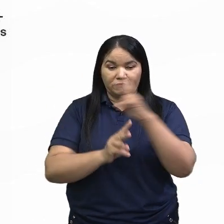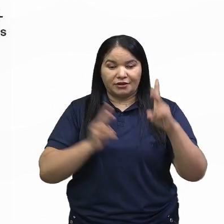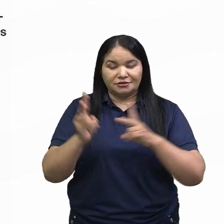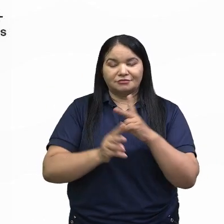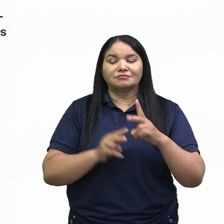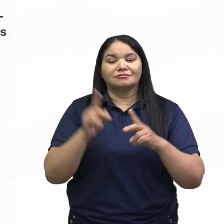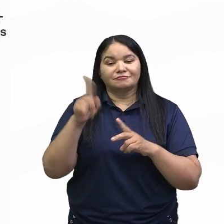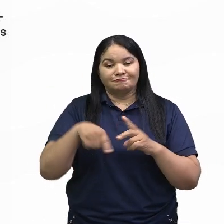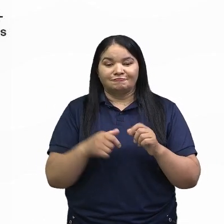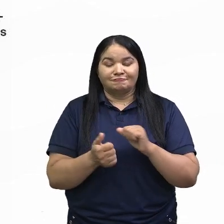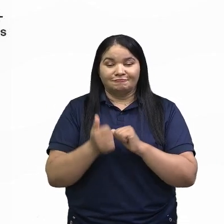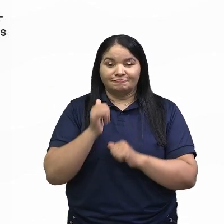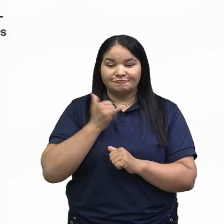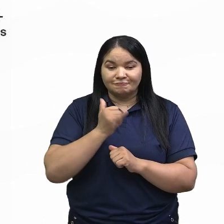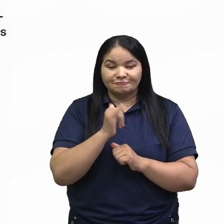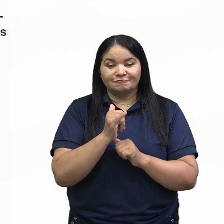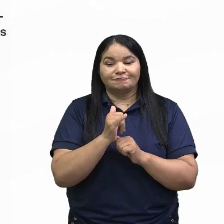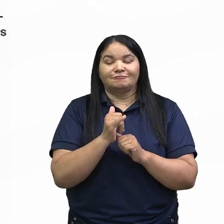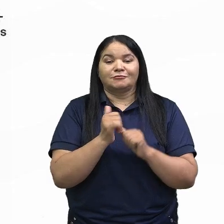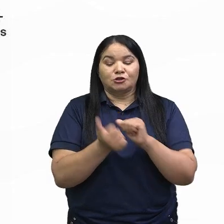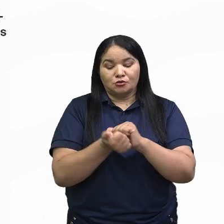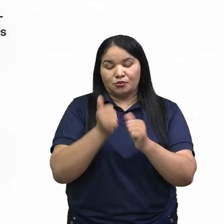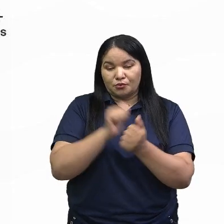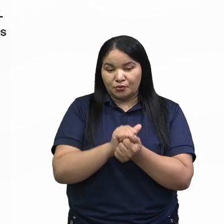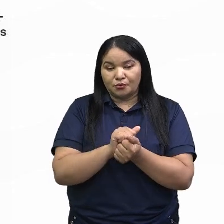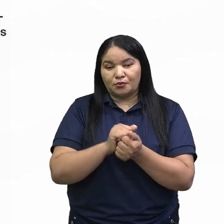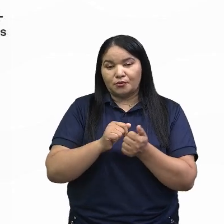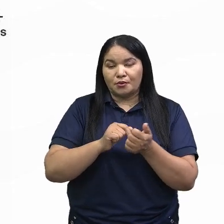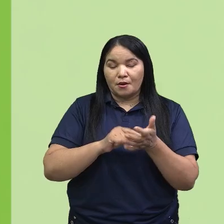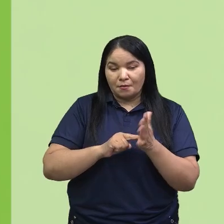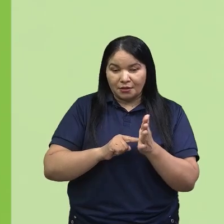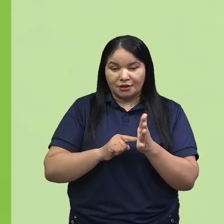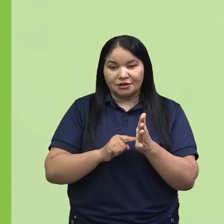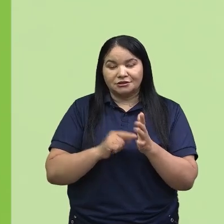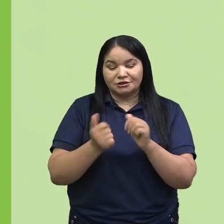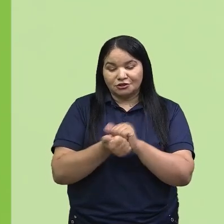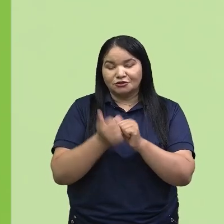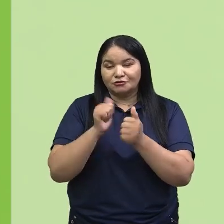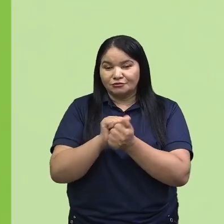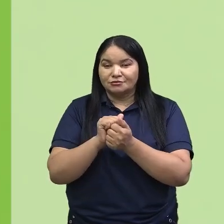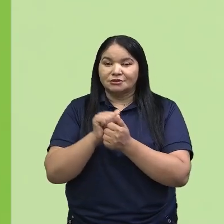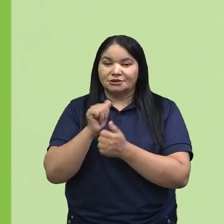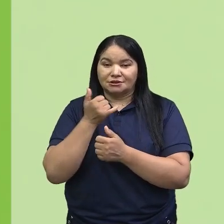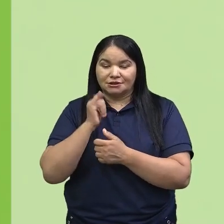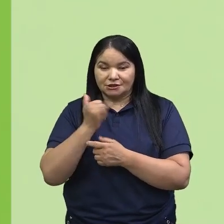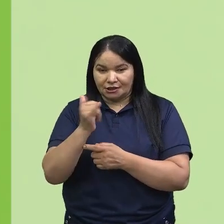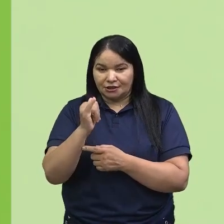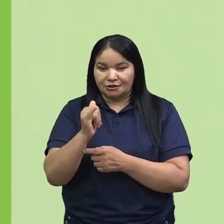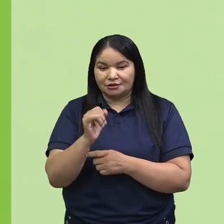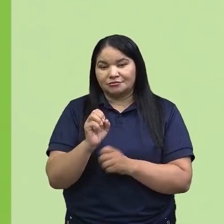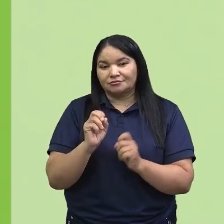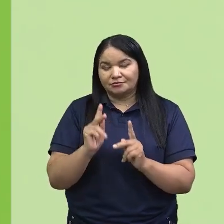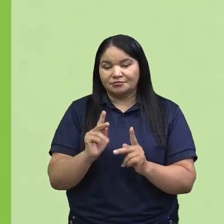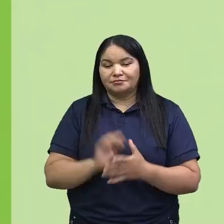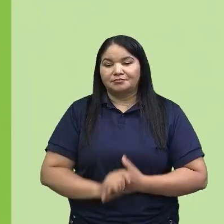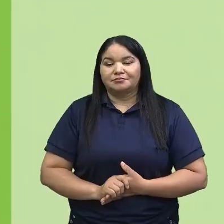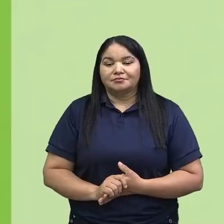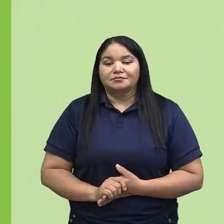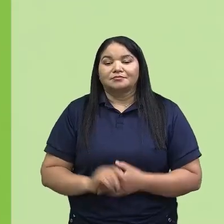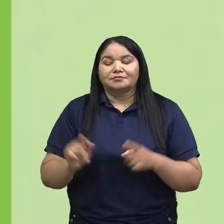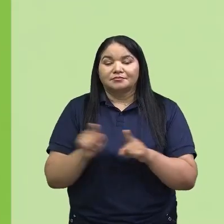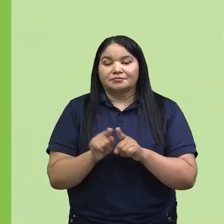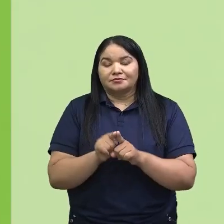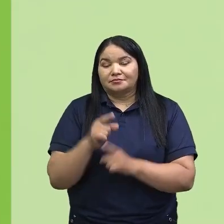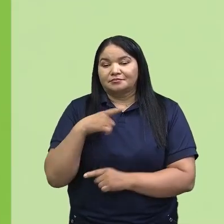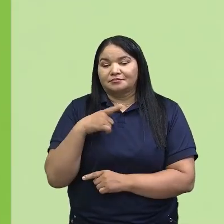Transforma a energia do vento em energia mecânica e da energia mecânica transforma para a energia elétrica. A gente também tem